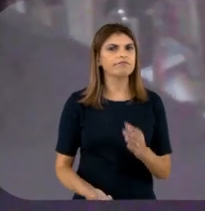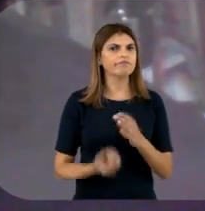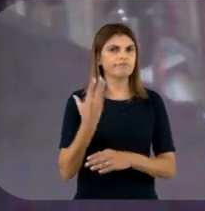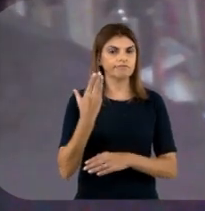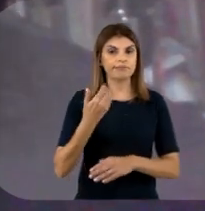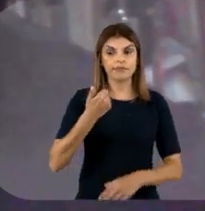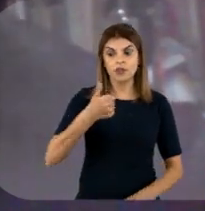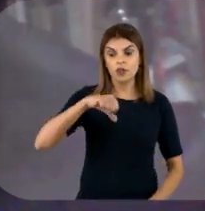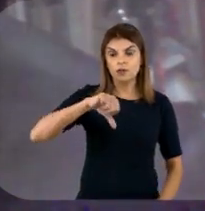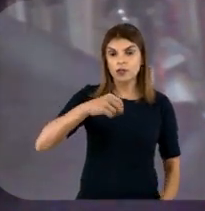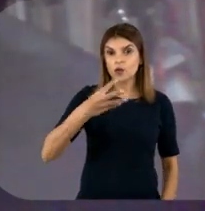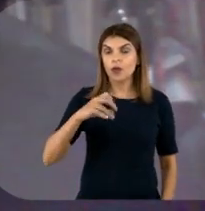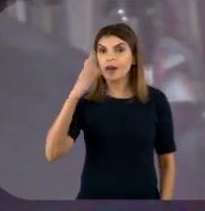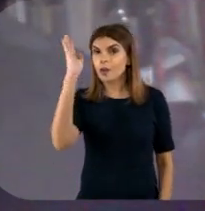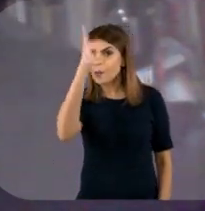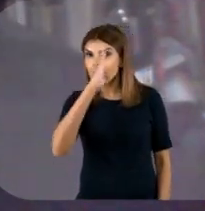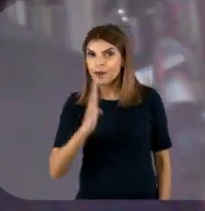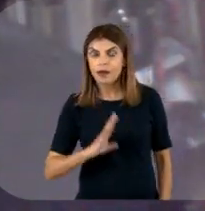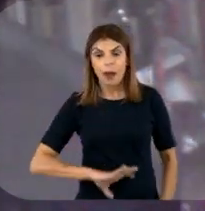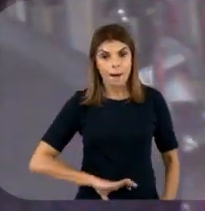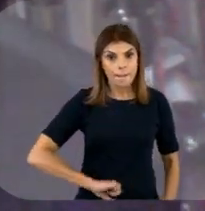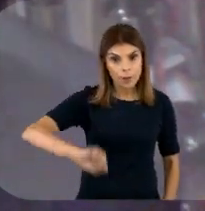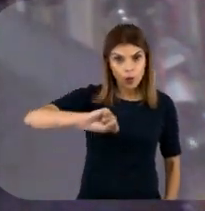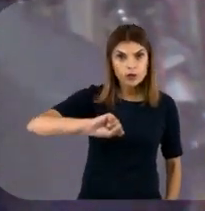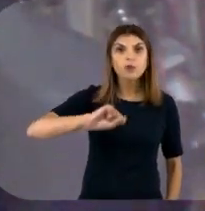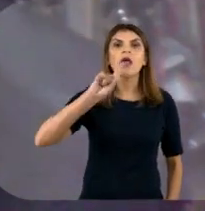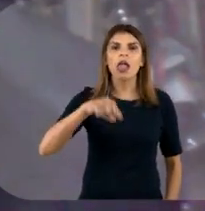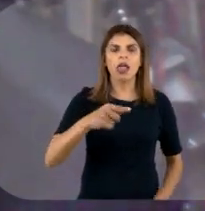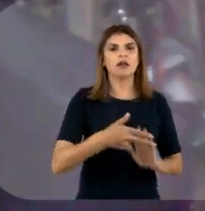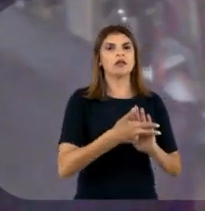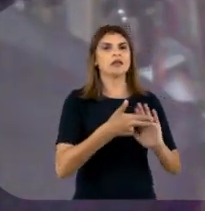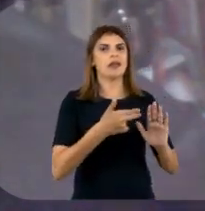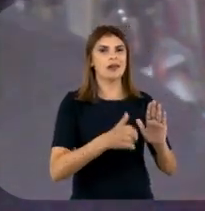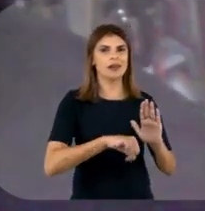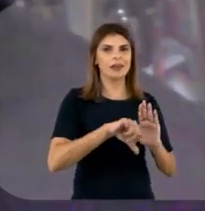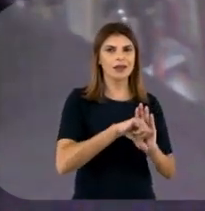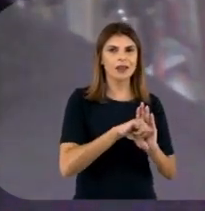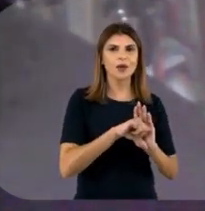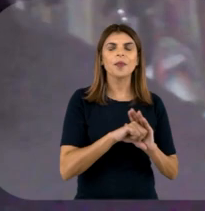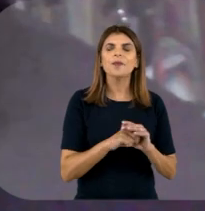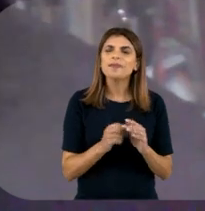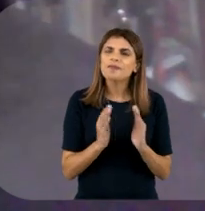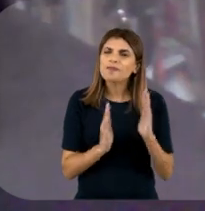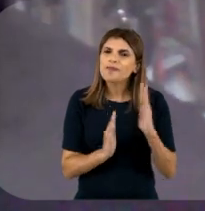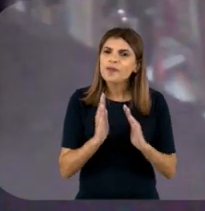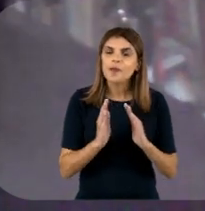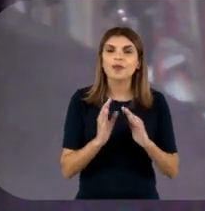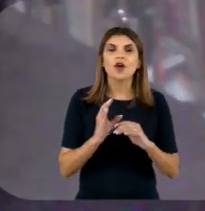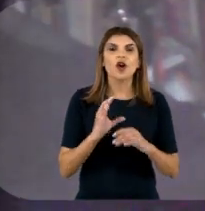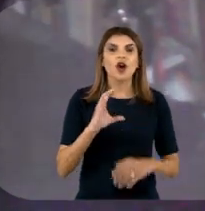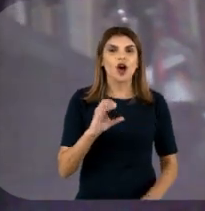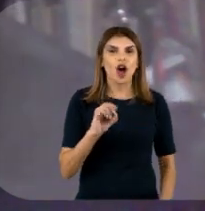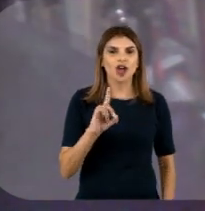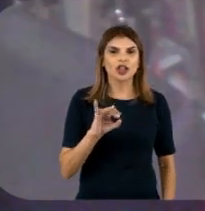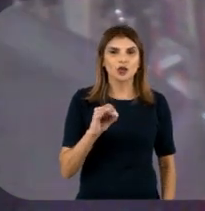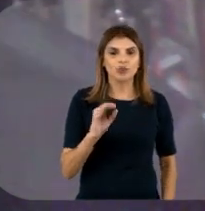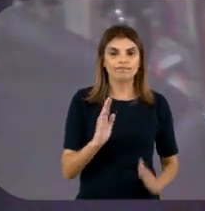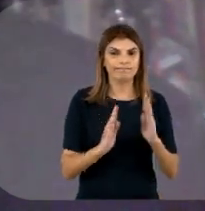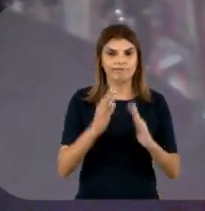desde 1940. Aliás, no Brasil, o abortamento é considerado criminoso desde o Código Penal do